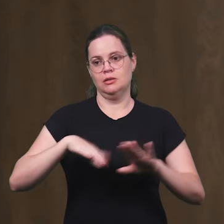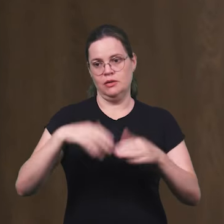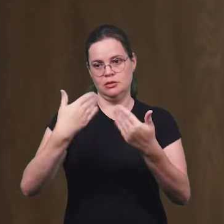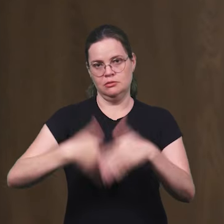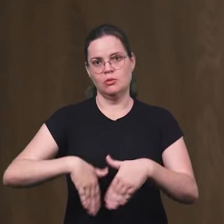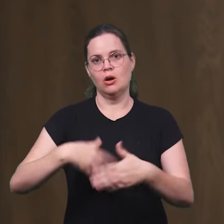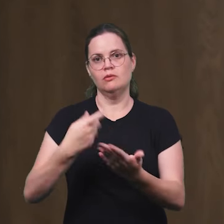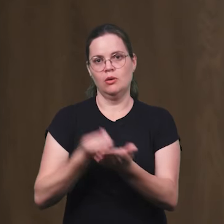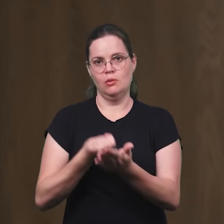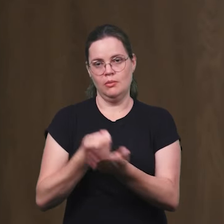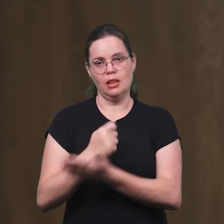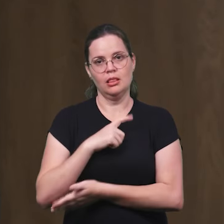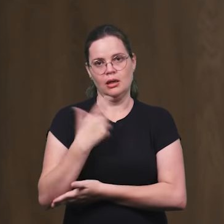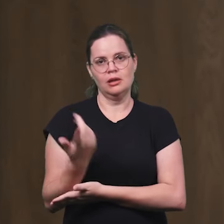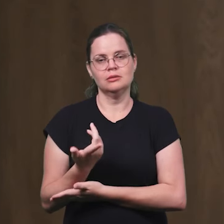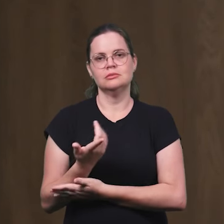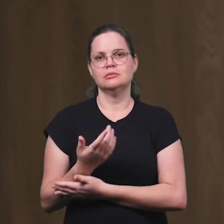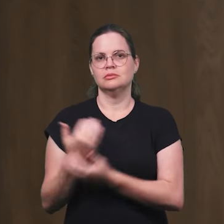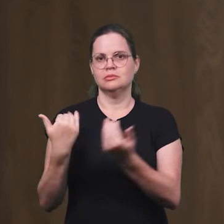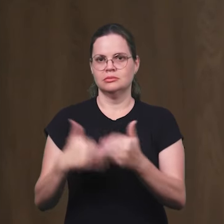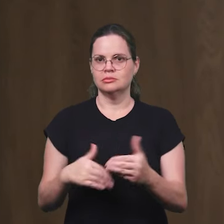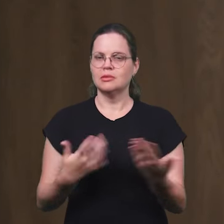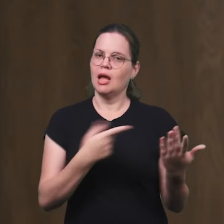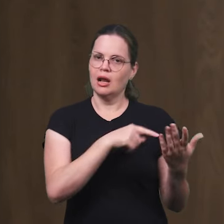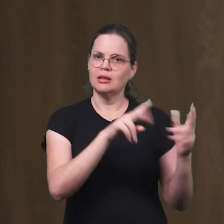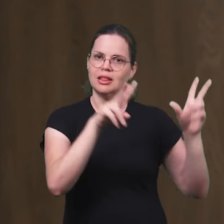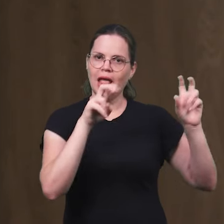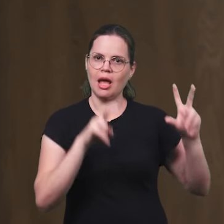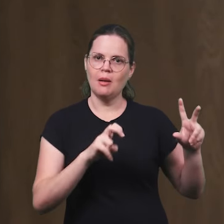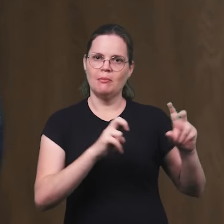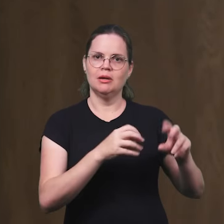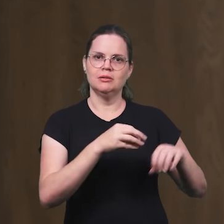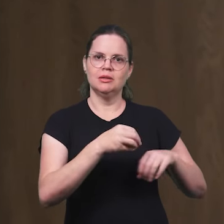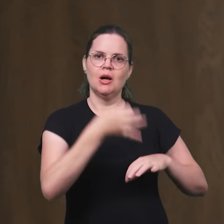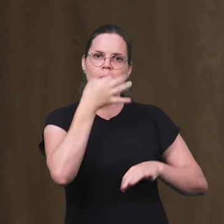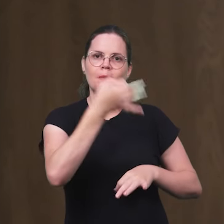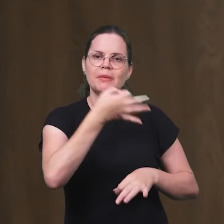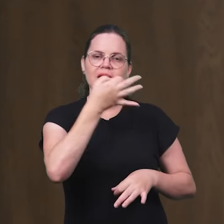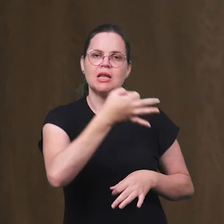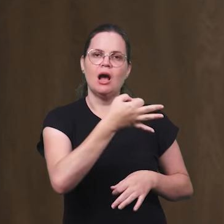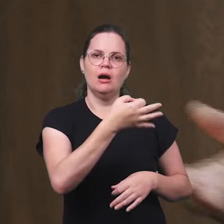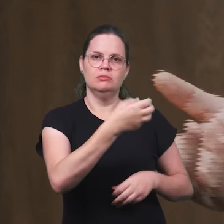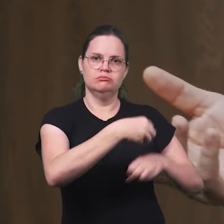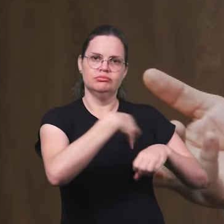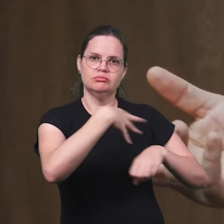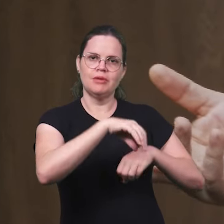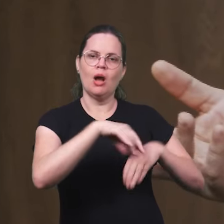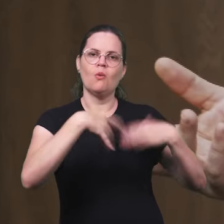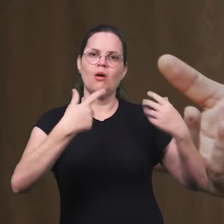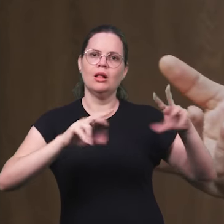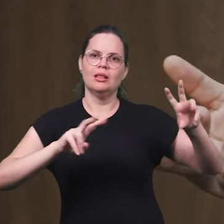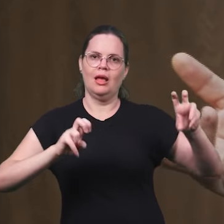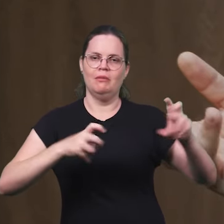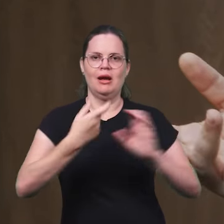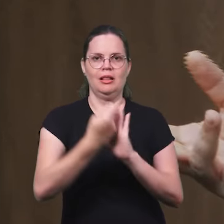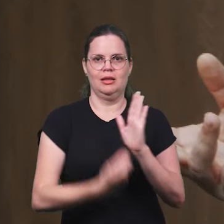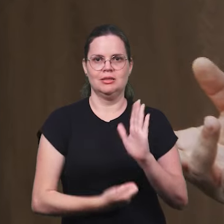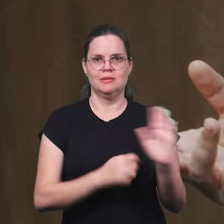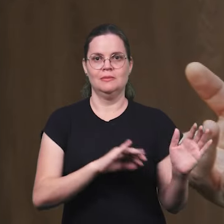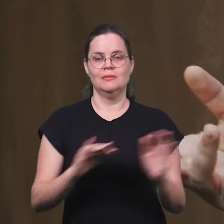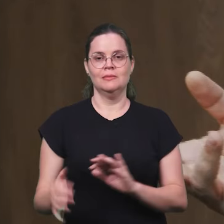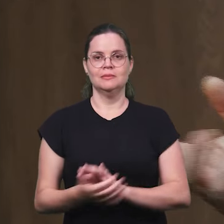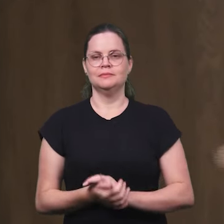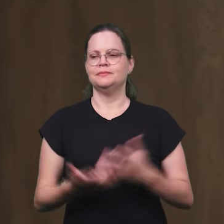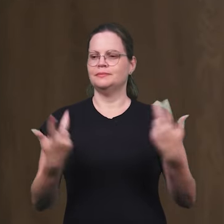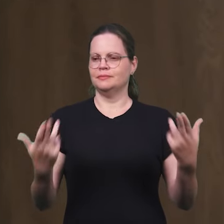em provas de concurso. Aí a IA hoje pode te ajudar nisso, criar esse tipo de questão. Por exemplo, dentro daquela